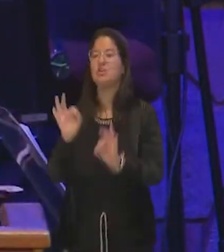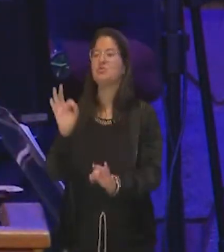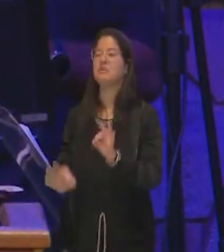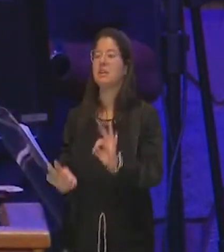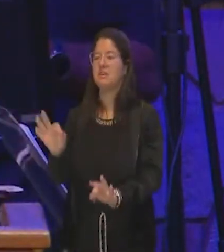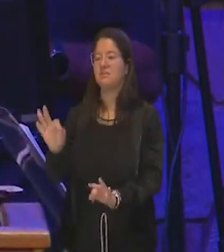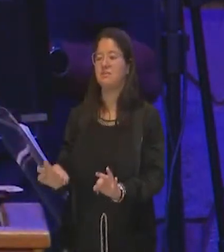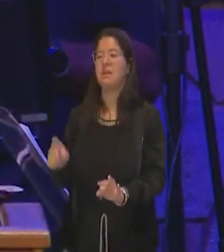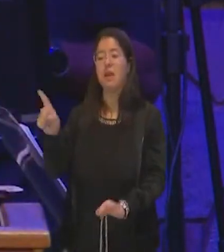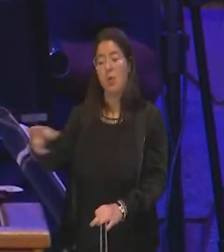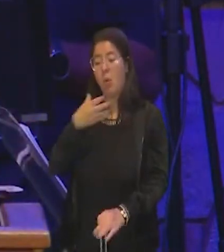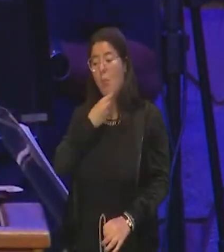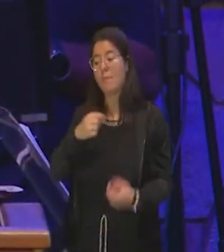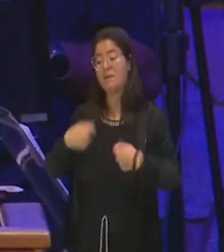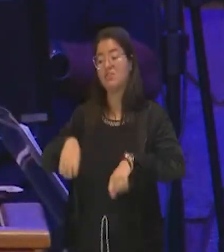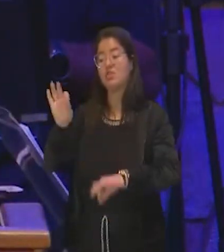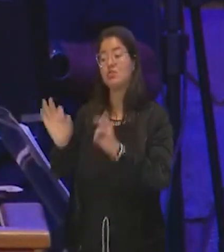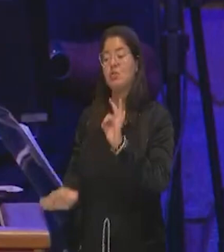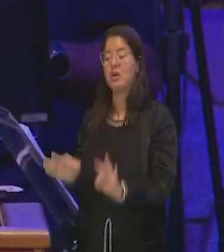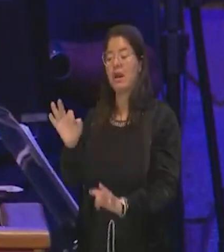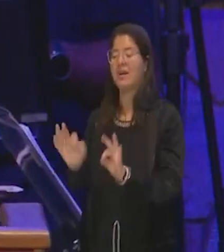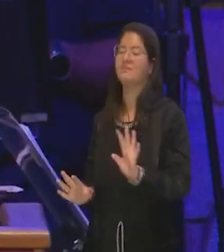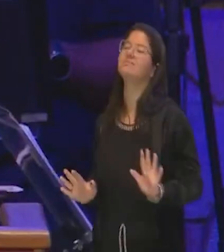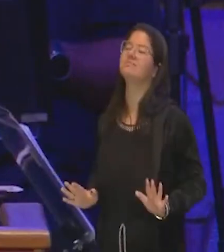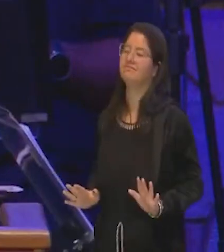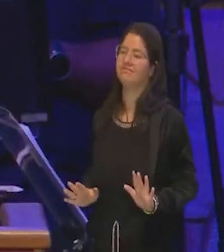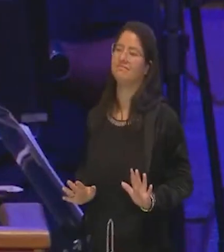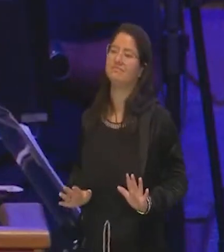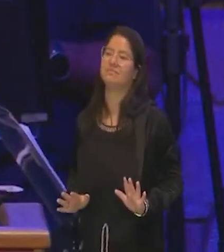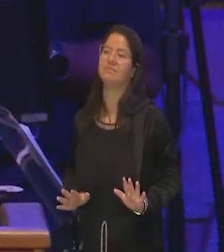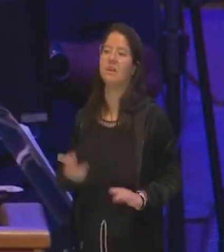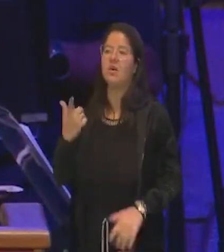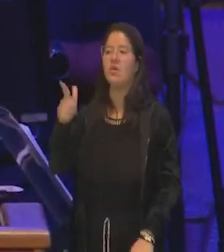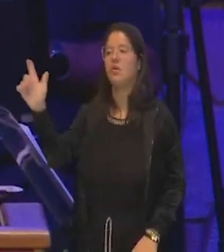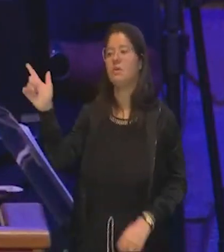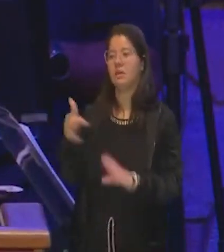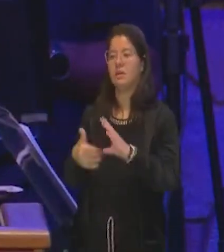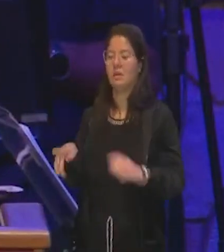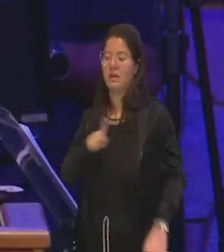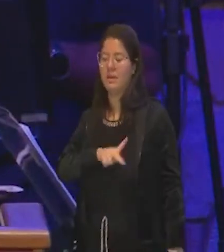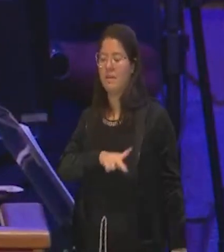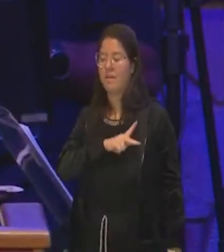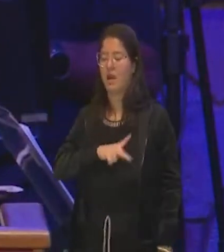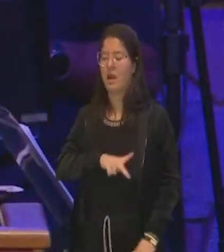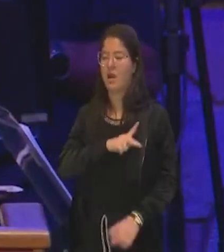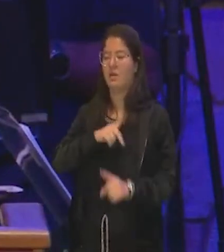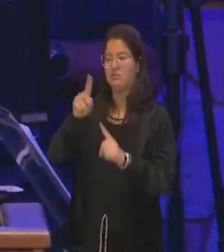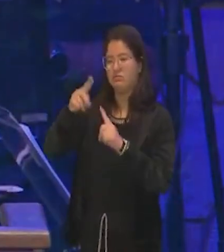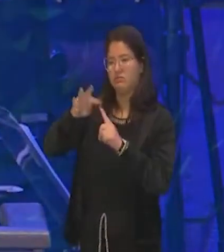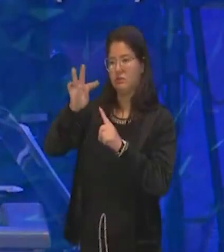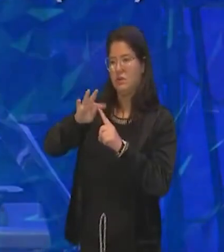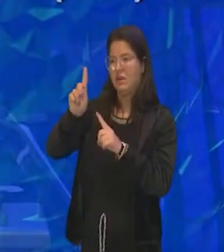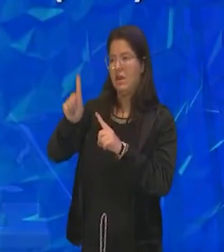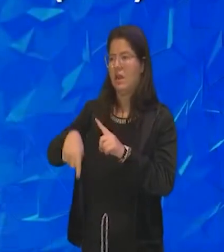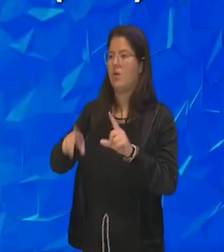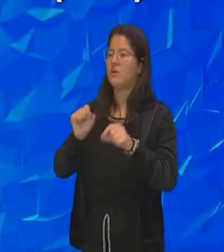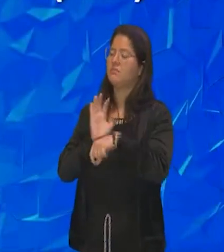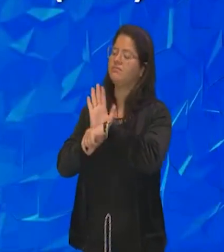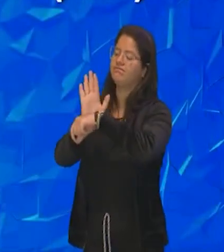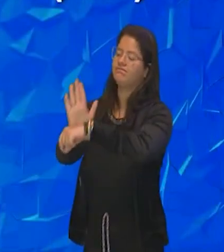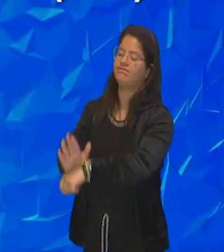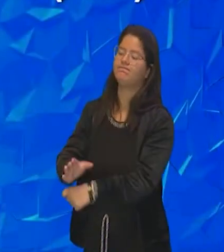julgar. Uma outra característica que Paulo traz ao jovem Timóteo é a hospitalidade,